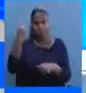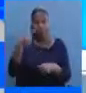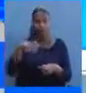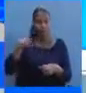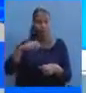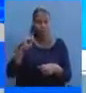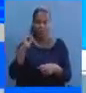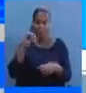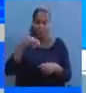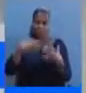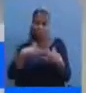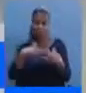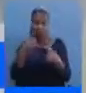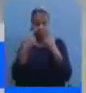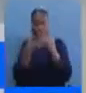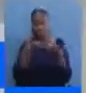mostra-se tranquilo.